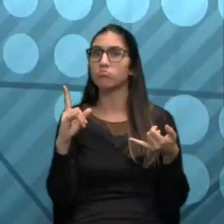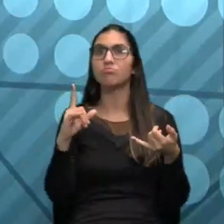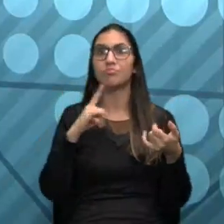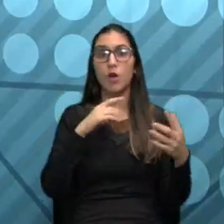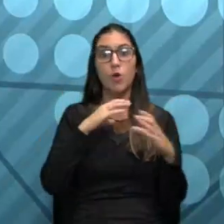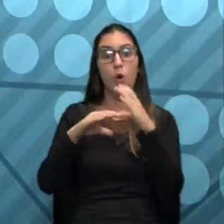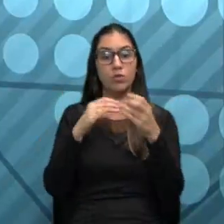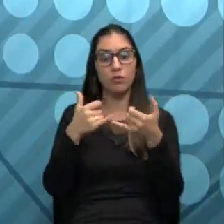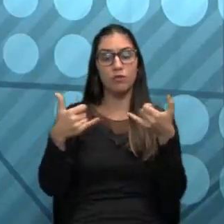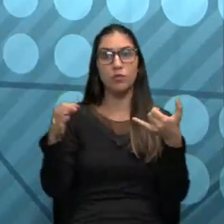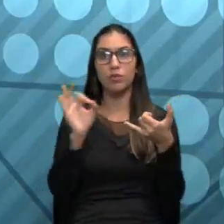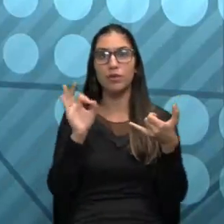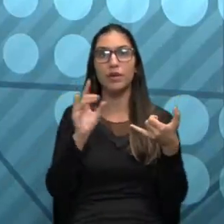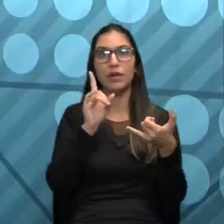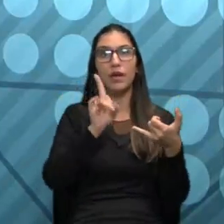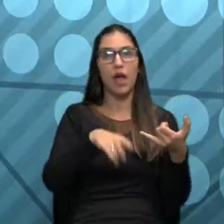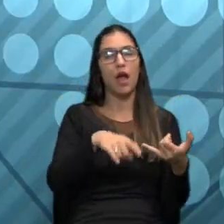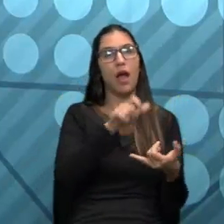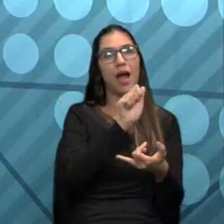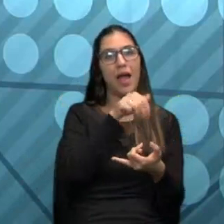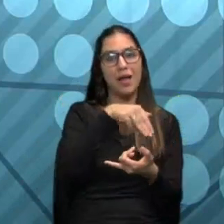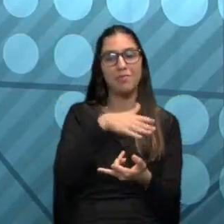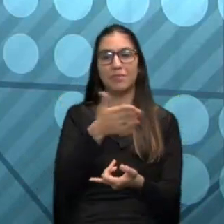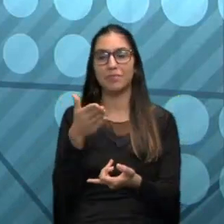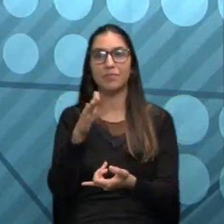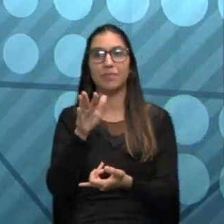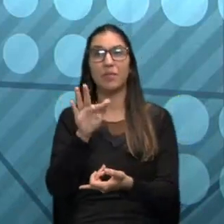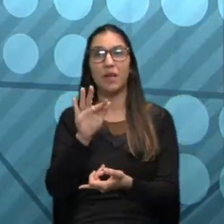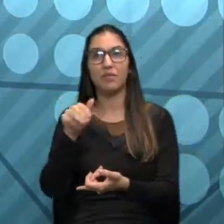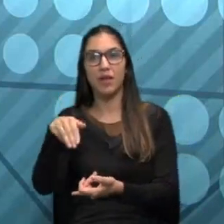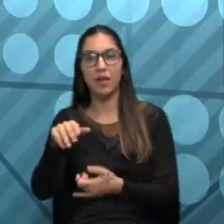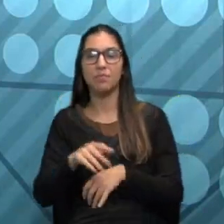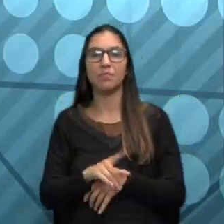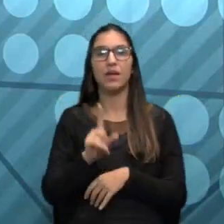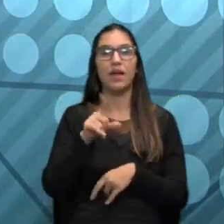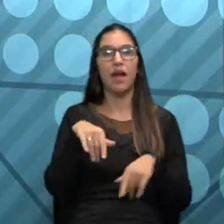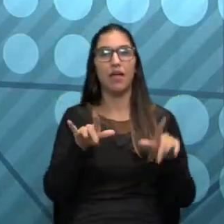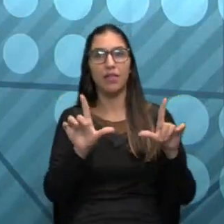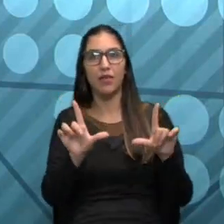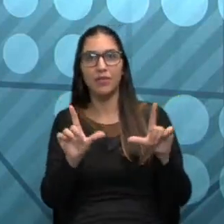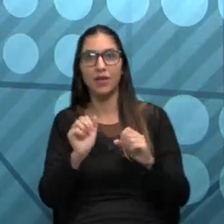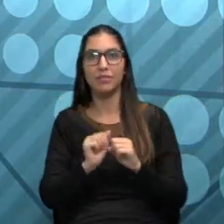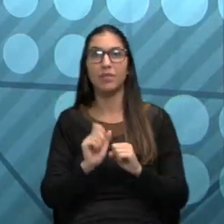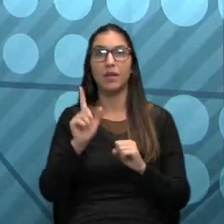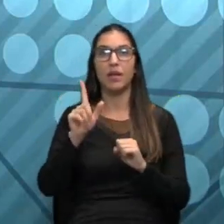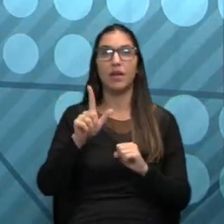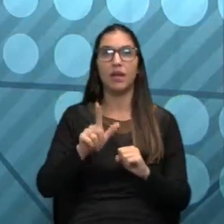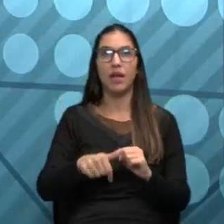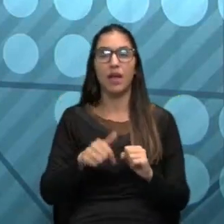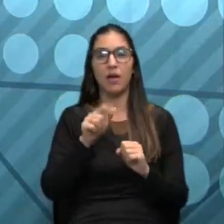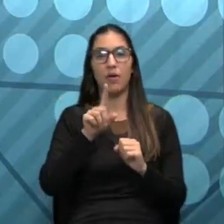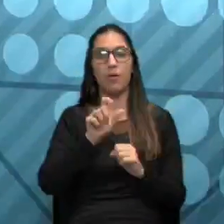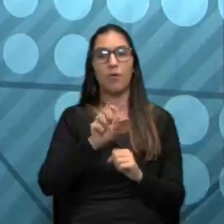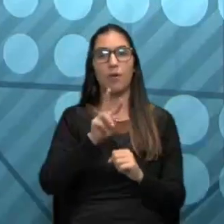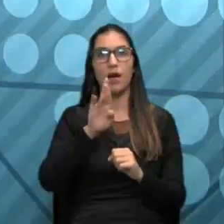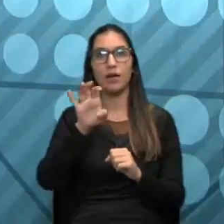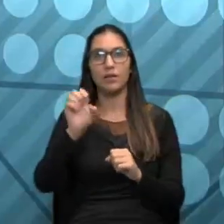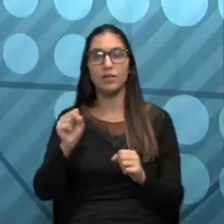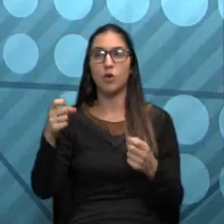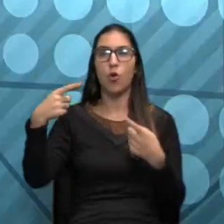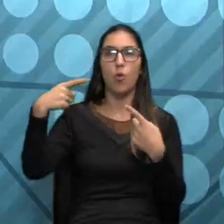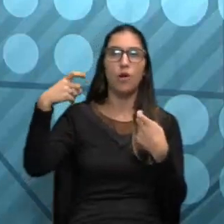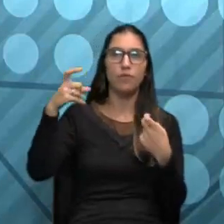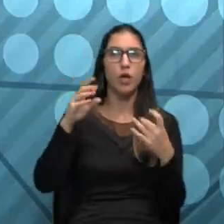fio. É rádio AM, é rádio FM, é TV, é antena parabólica, é wireless, Wi-Fi, Bluetooth,